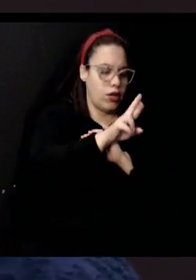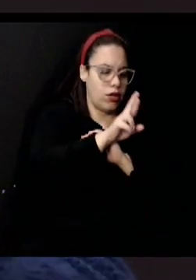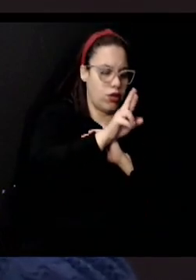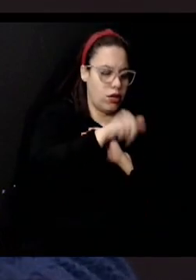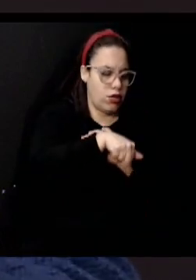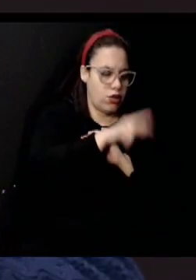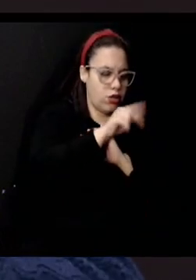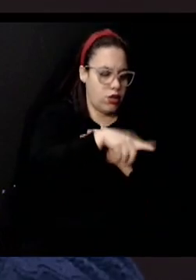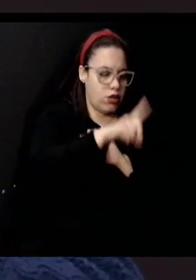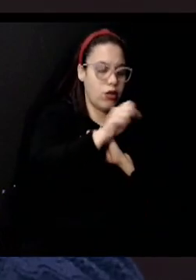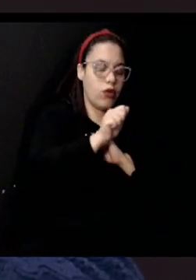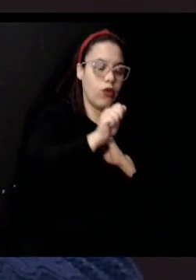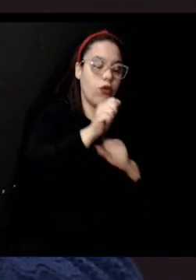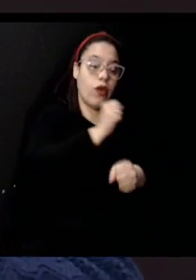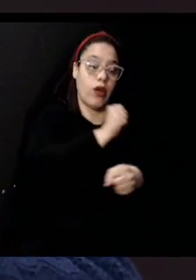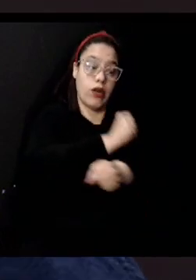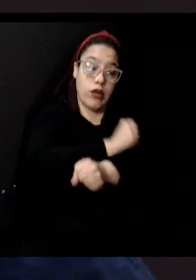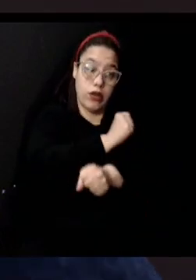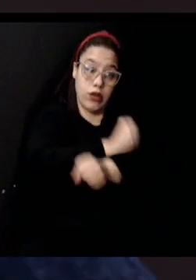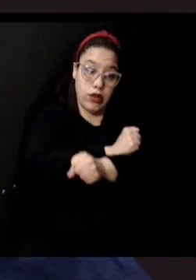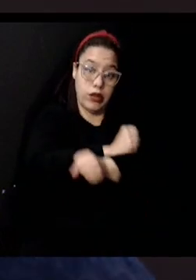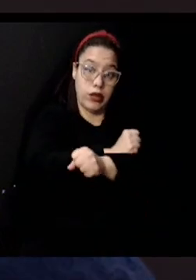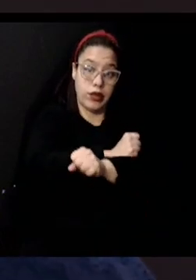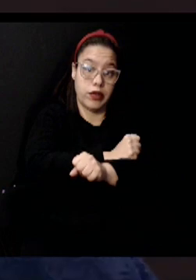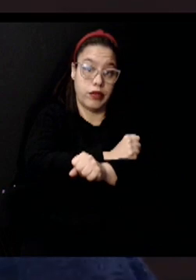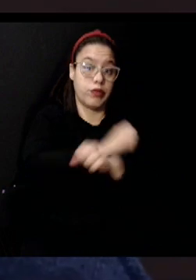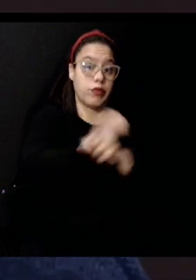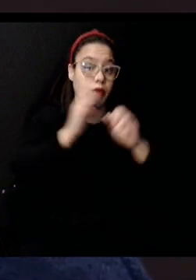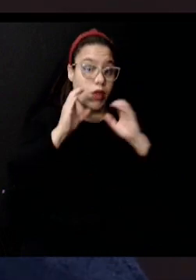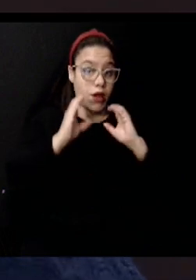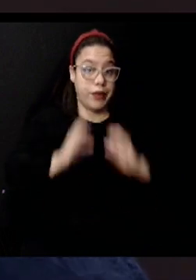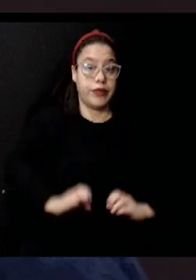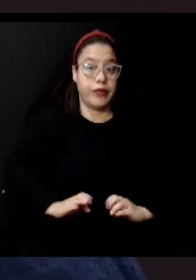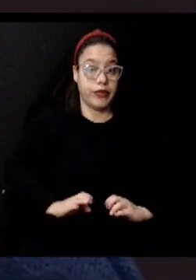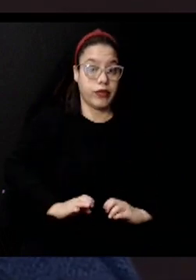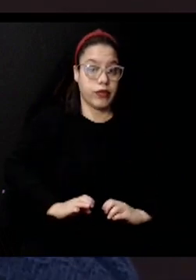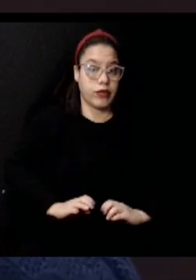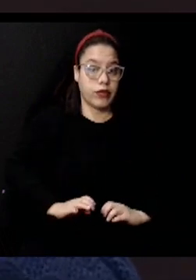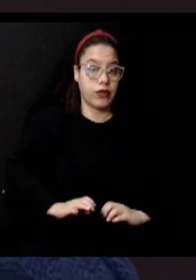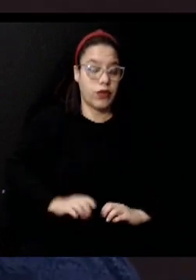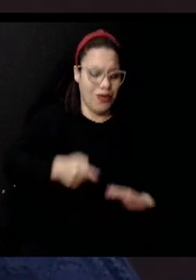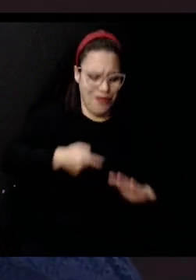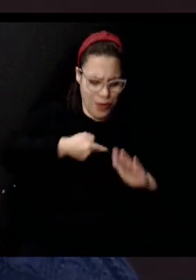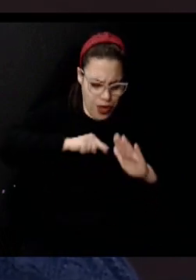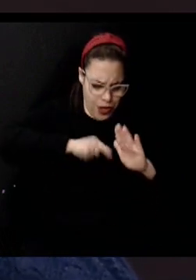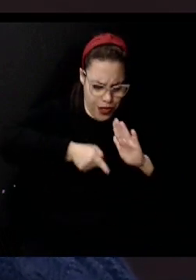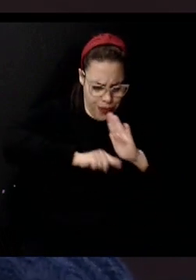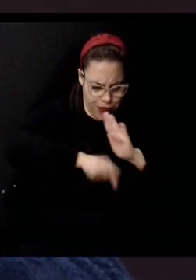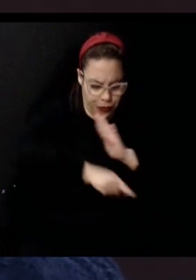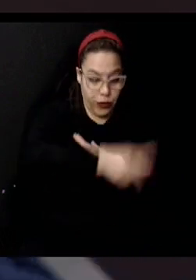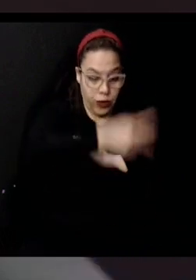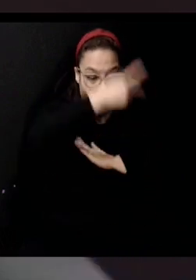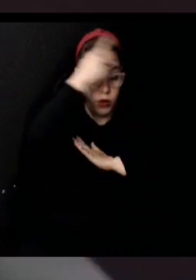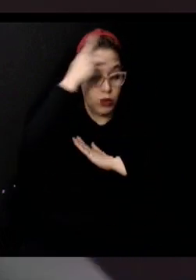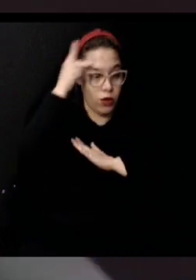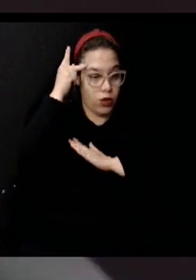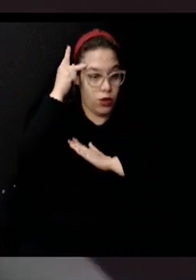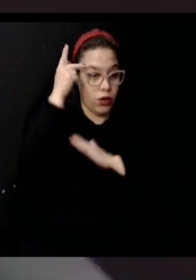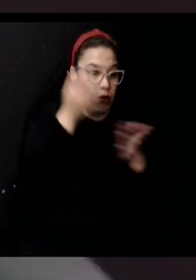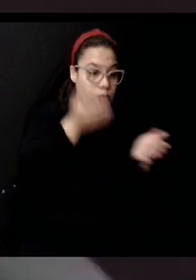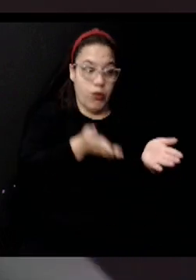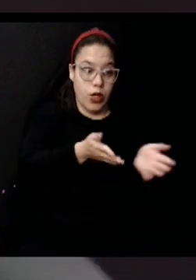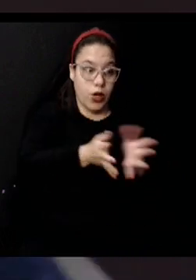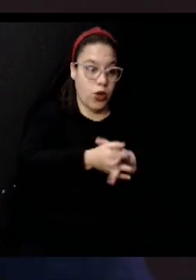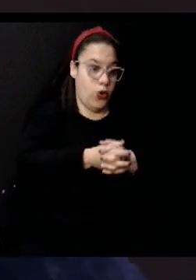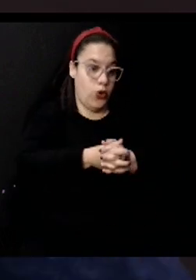vício, o que eu trouxe também da questão do comportamento, fica tão enraizado, tão enraigado na pessoa, Uhum. enraizado, né, que